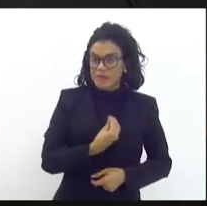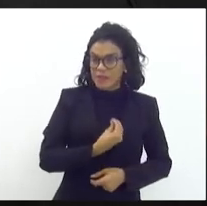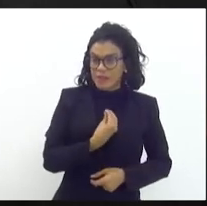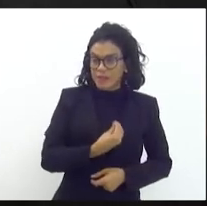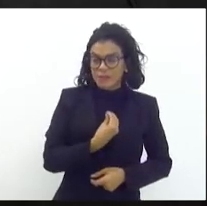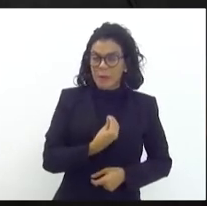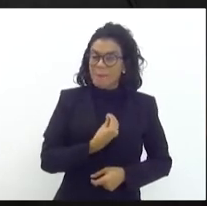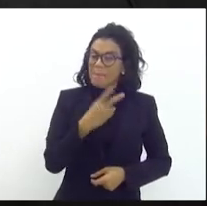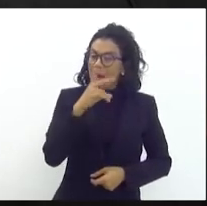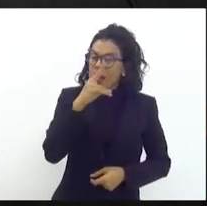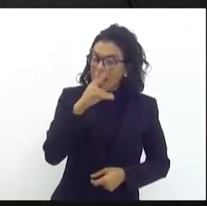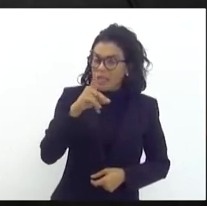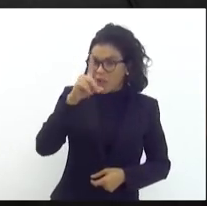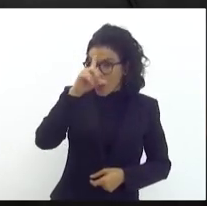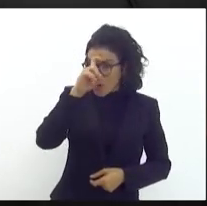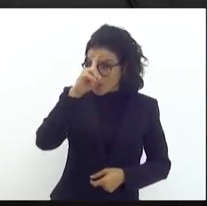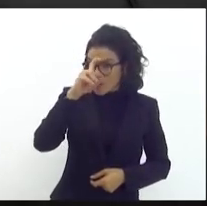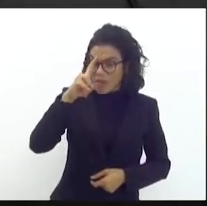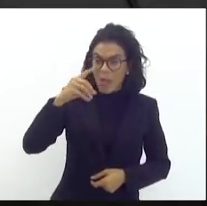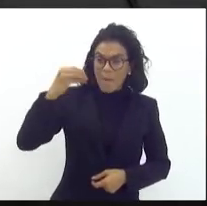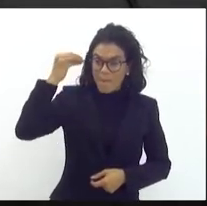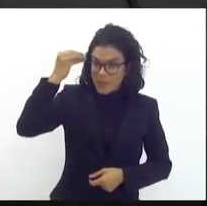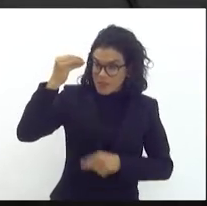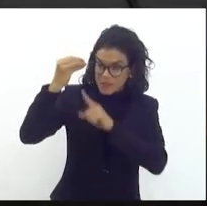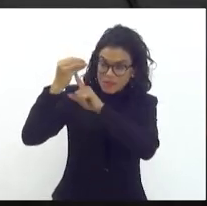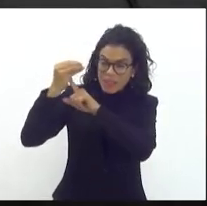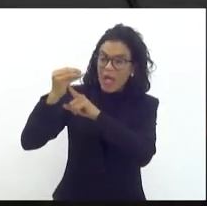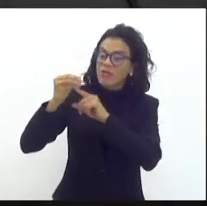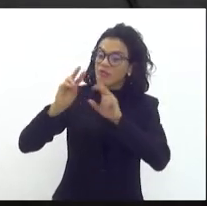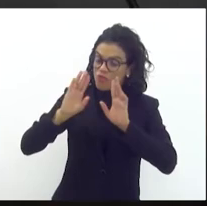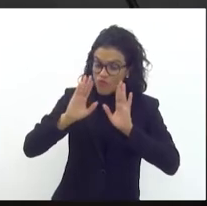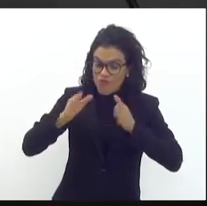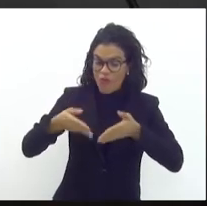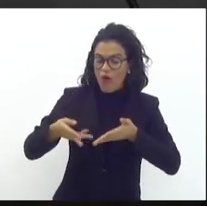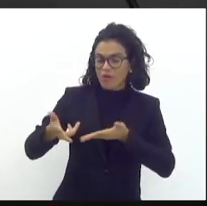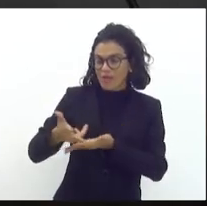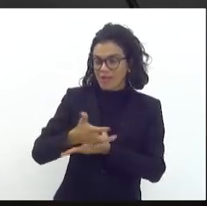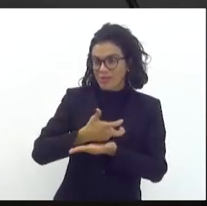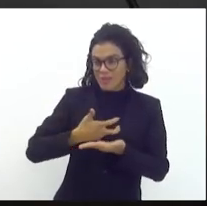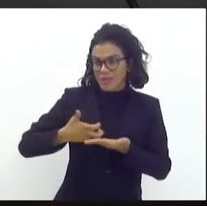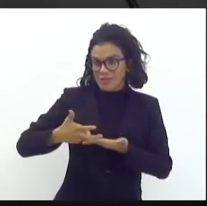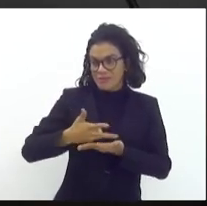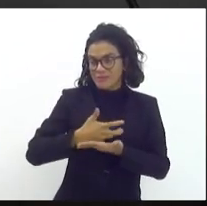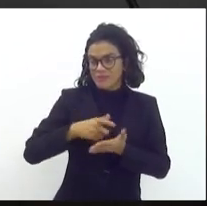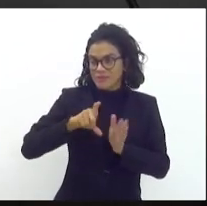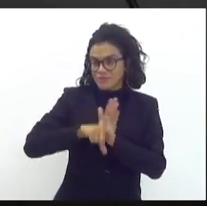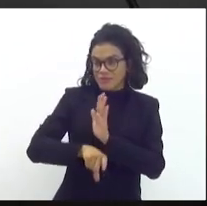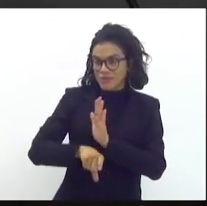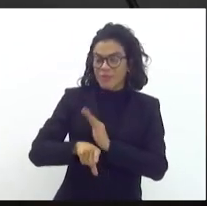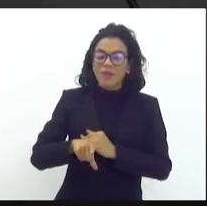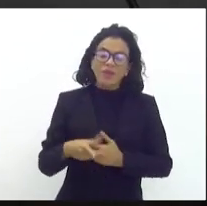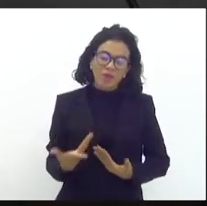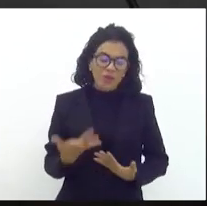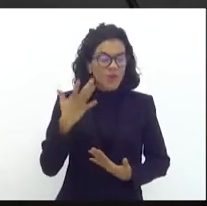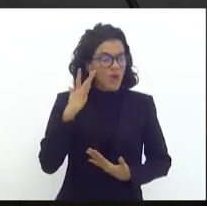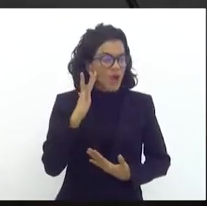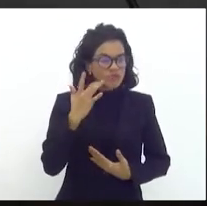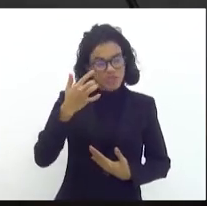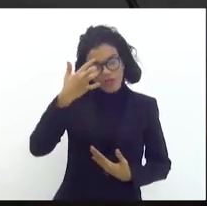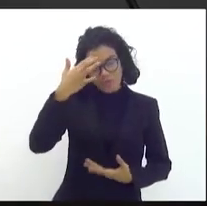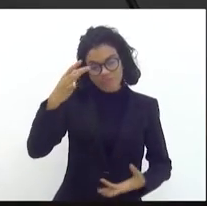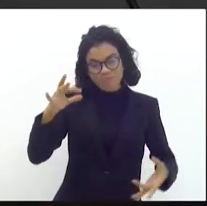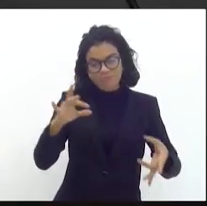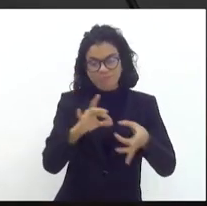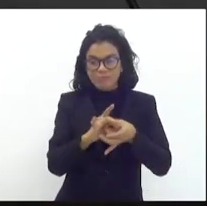manicômico tributário né então assim as linhas eu acho que é um consenso que todo mundo quer